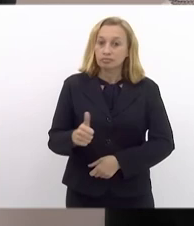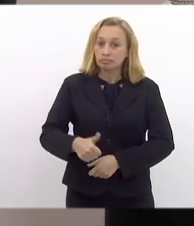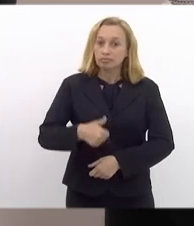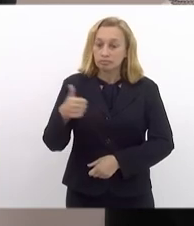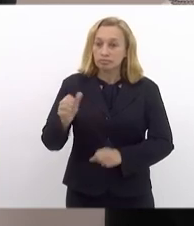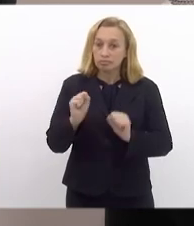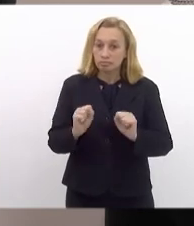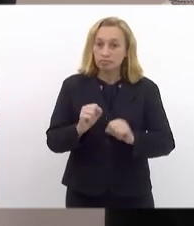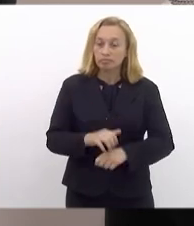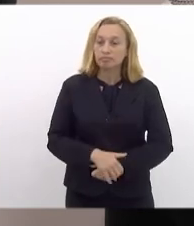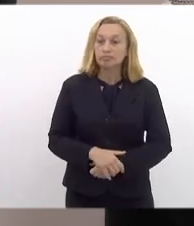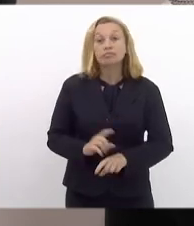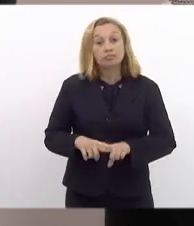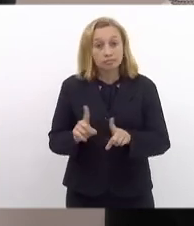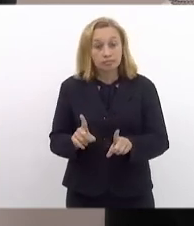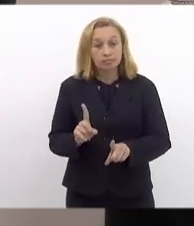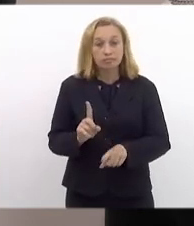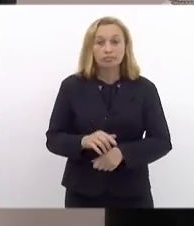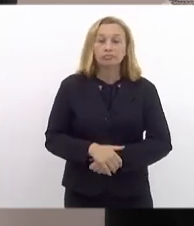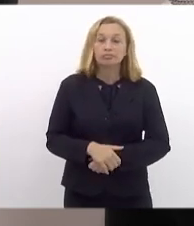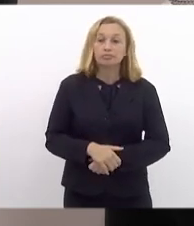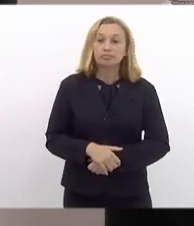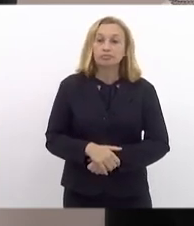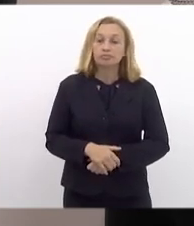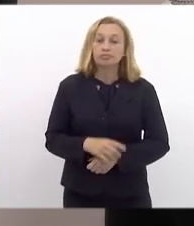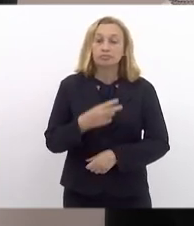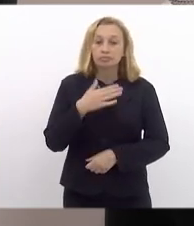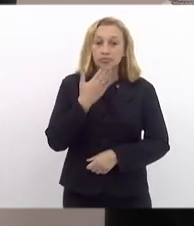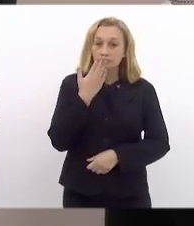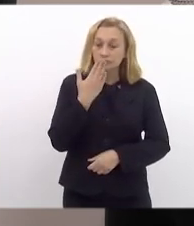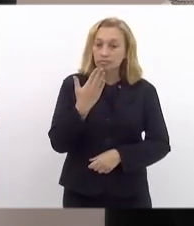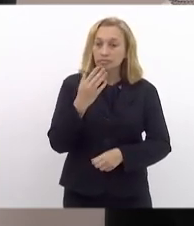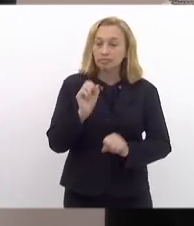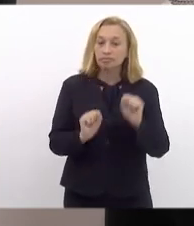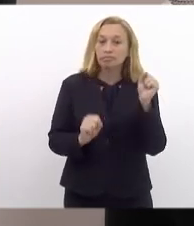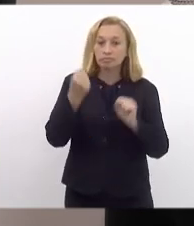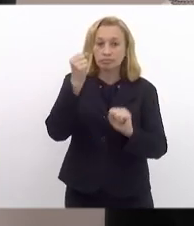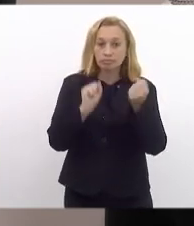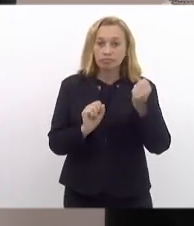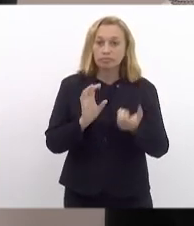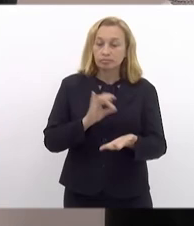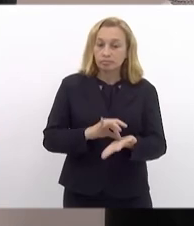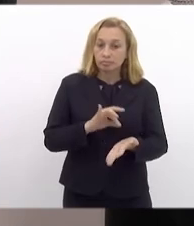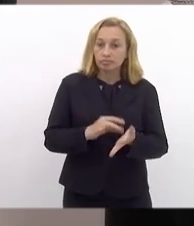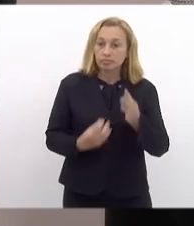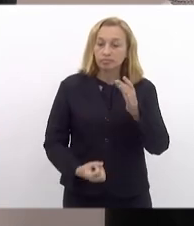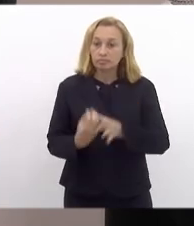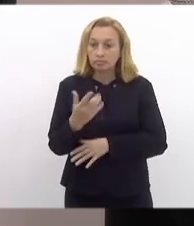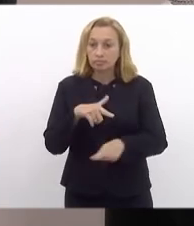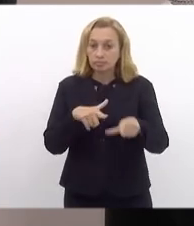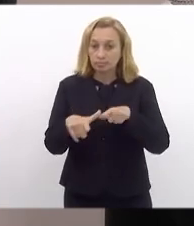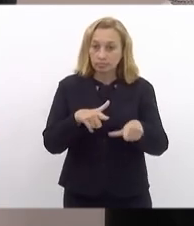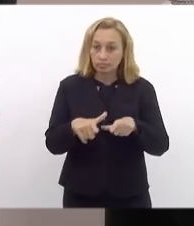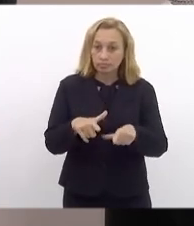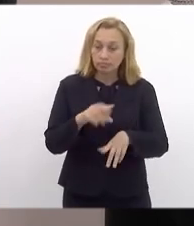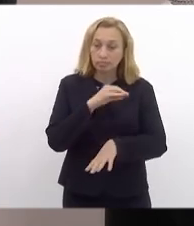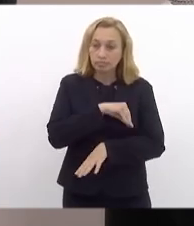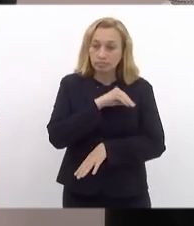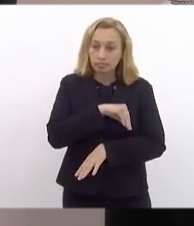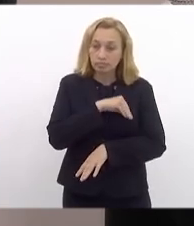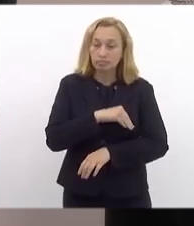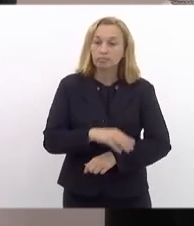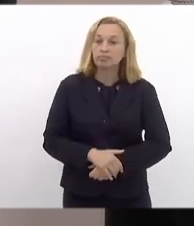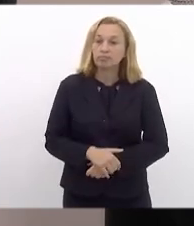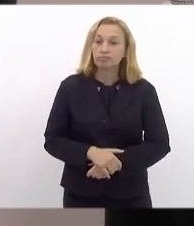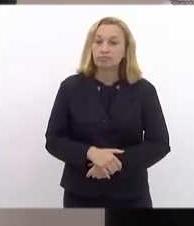possível mas é assim dura esse tipo de indústria é realmente geradora de emprego e renda o que nós